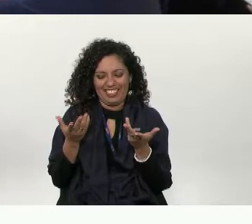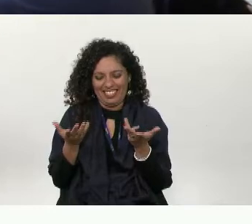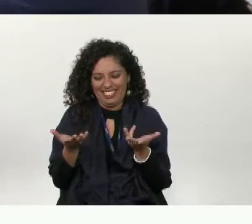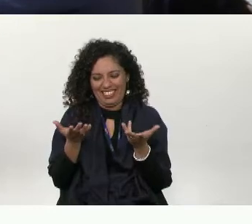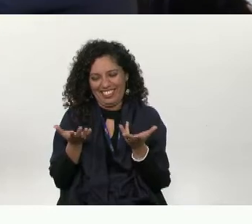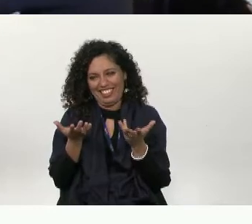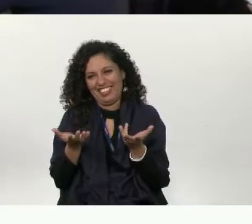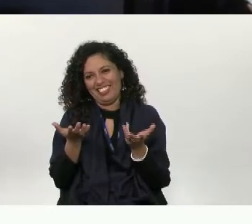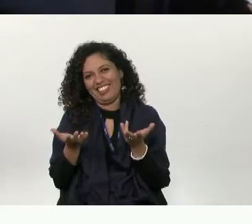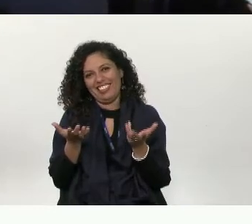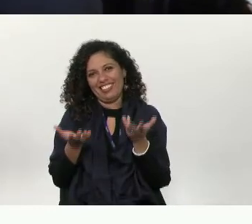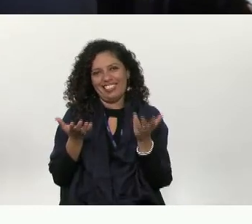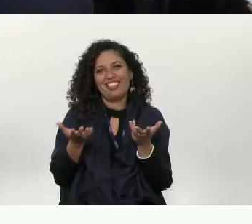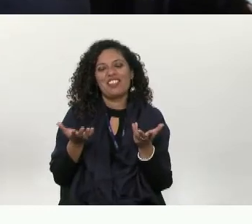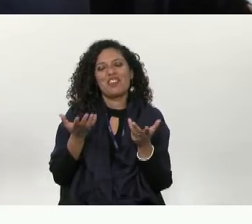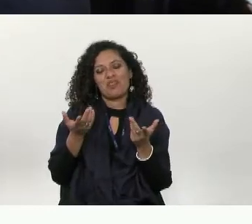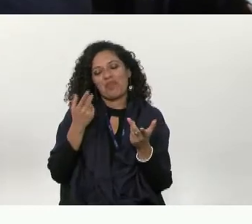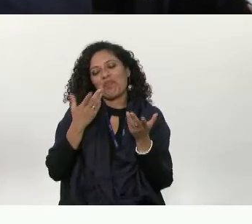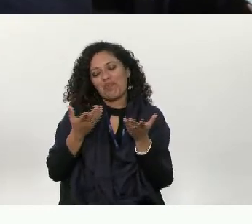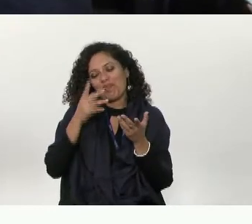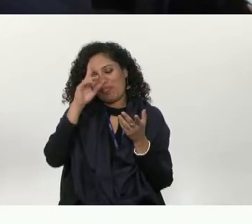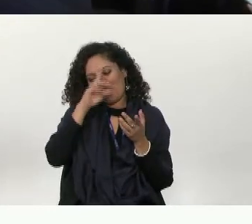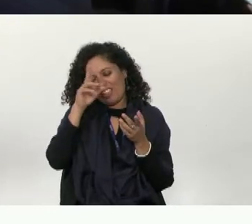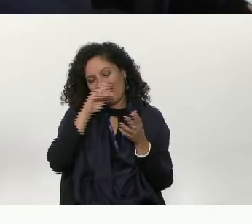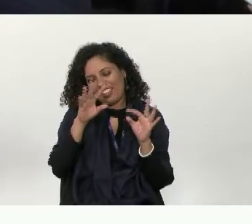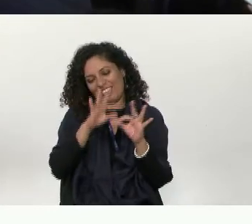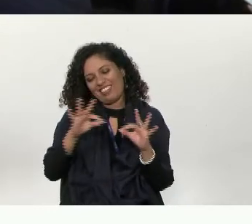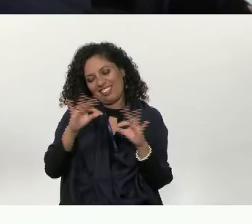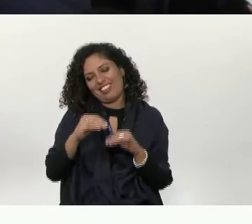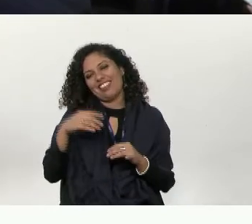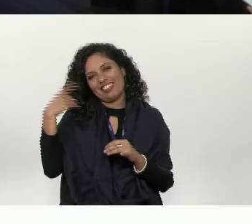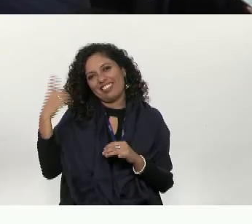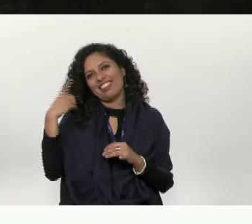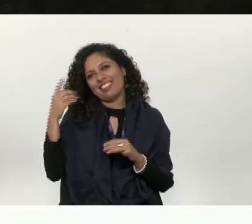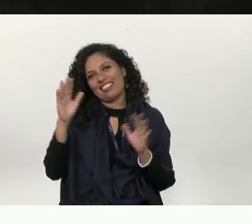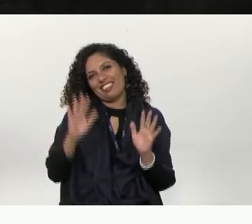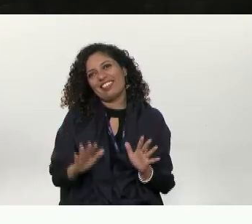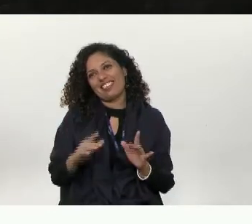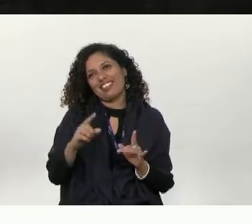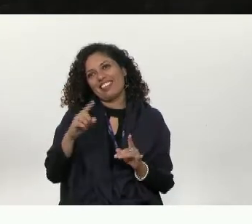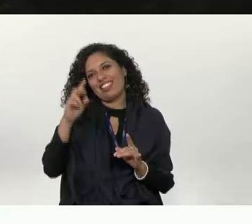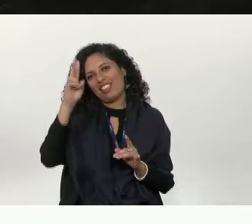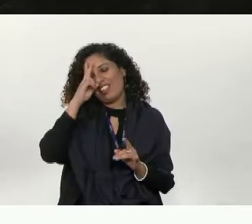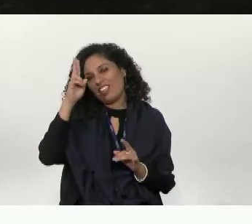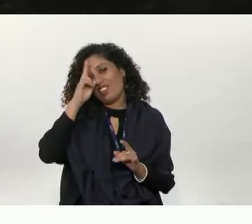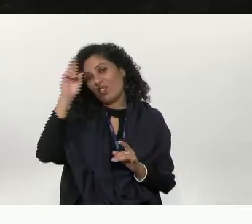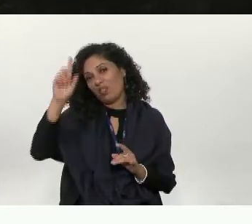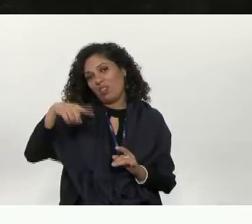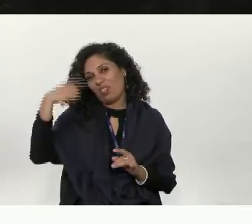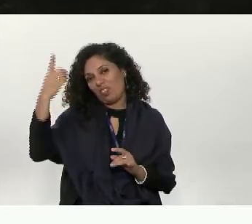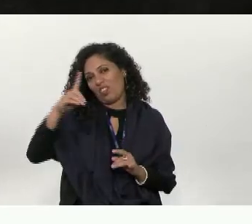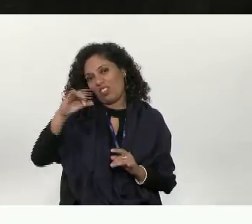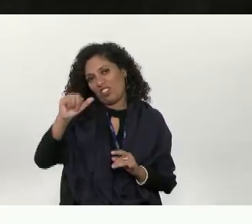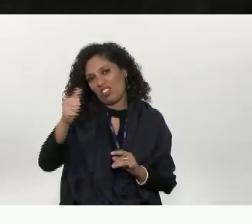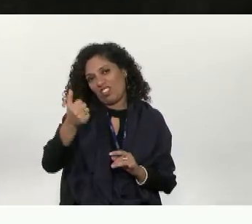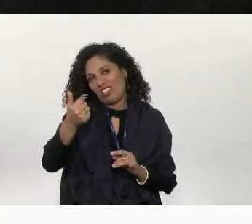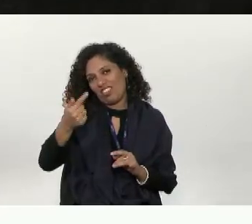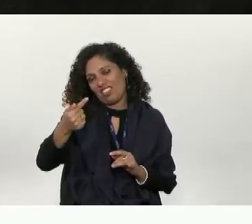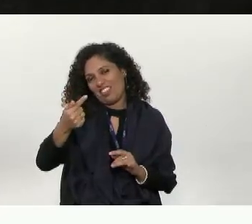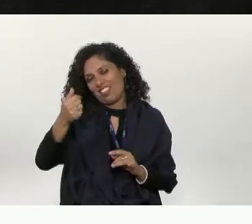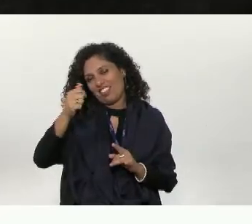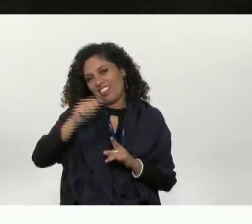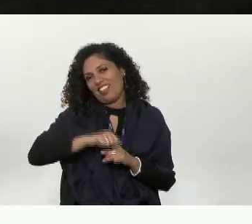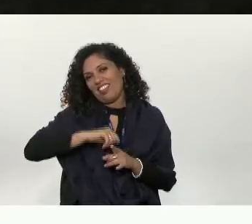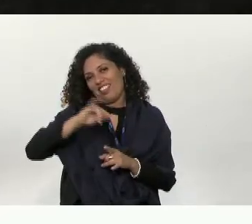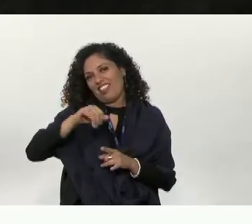não... Gostaria de lembrar aos deputados presentes que na próxima segunda-feira, dia 17 de